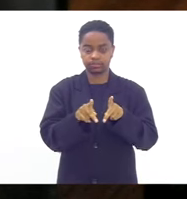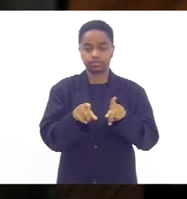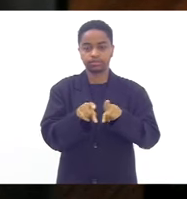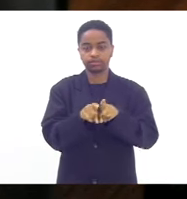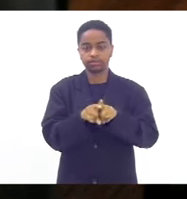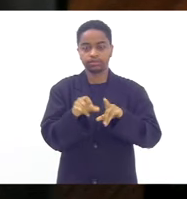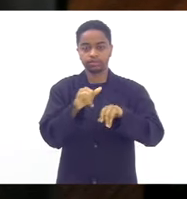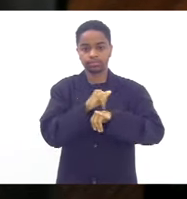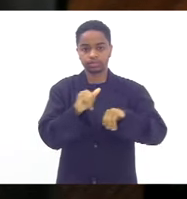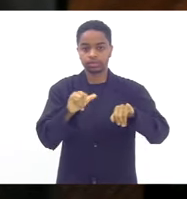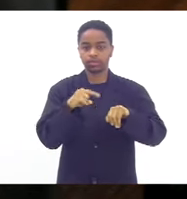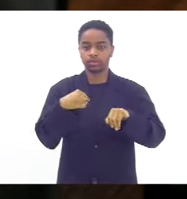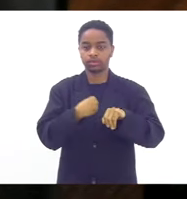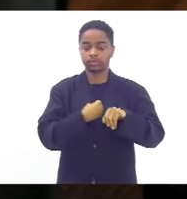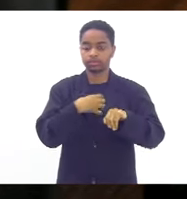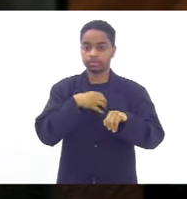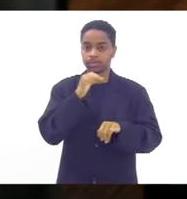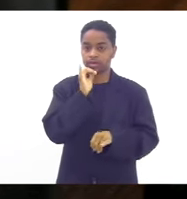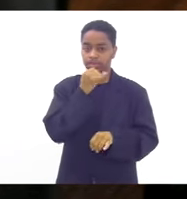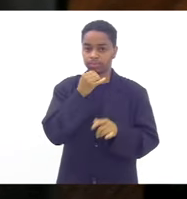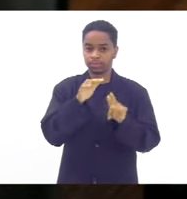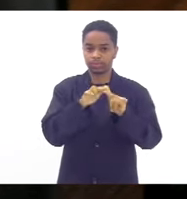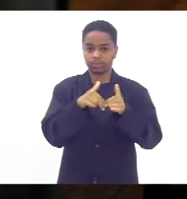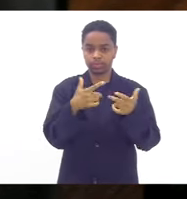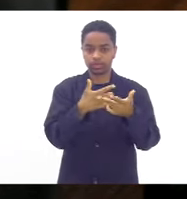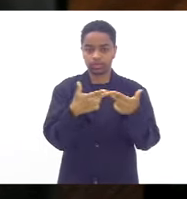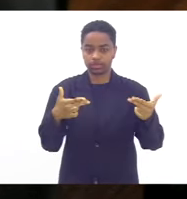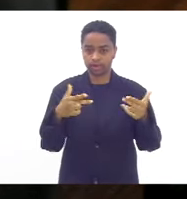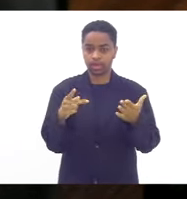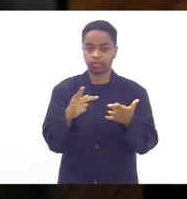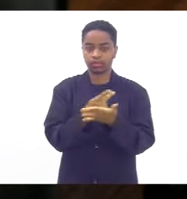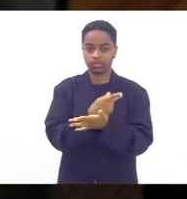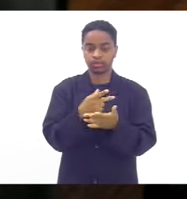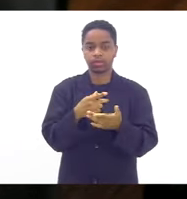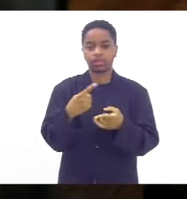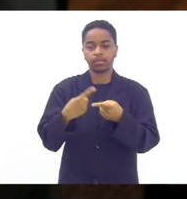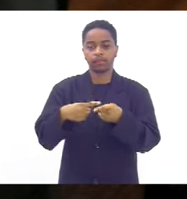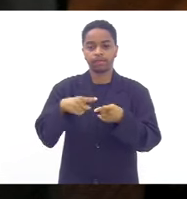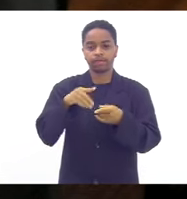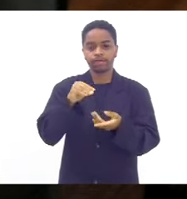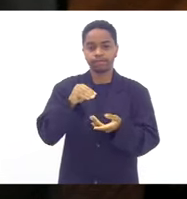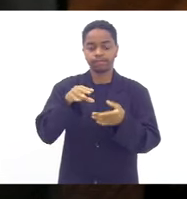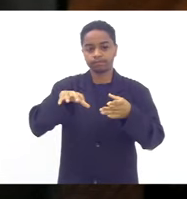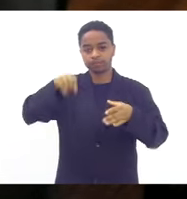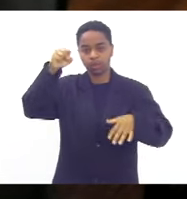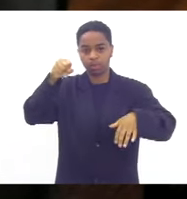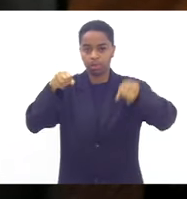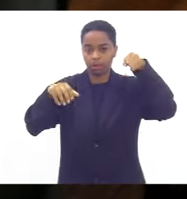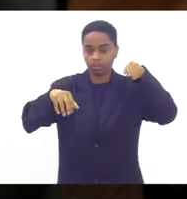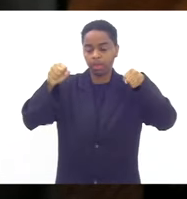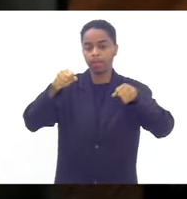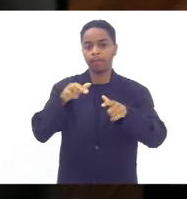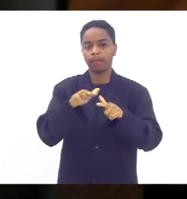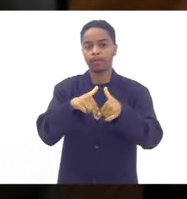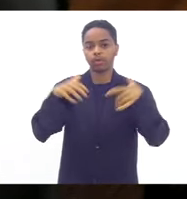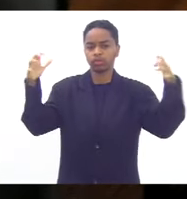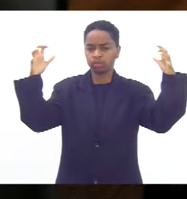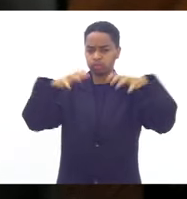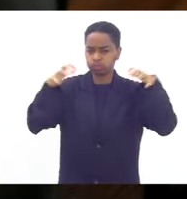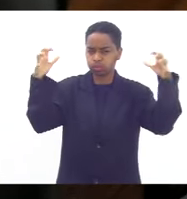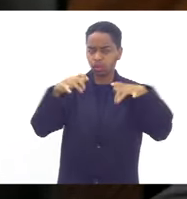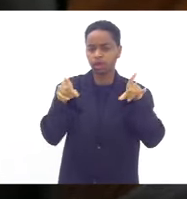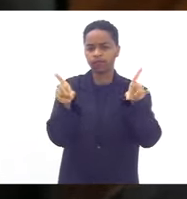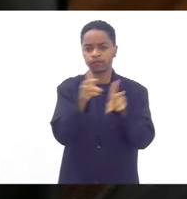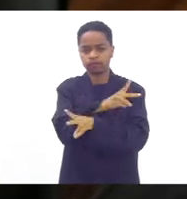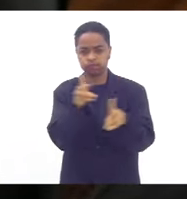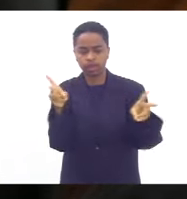que lamentamos os transtornos causados pela falta de energia devido às fortes chuvas e